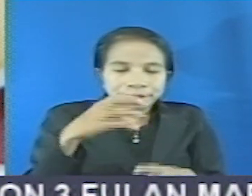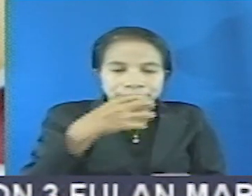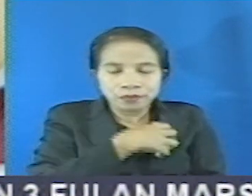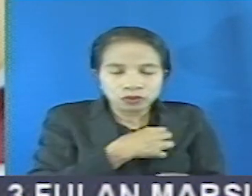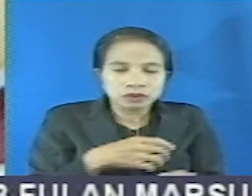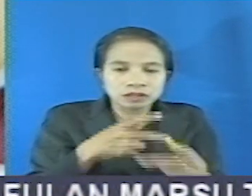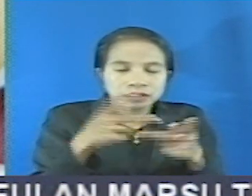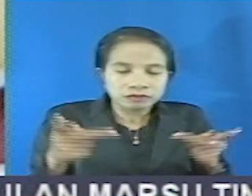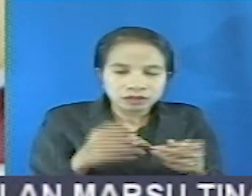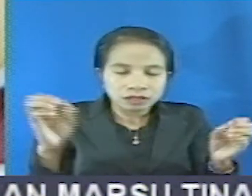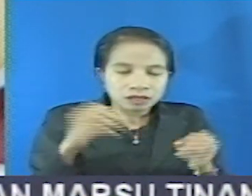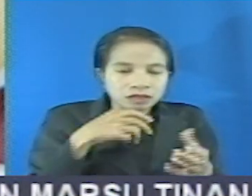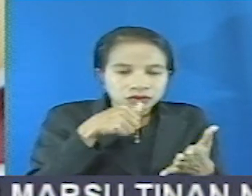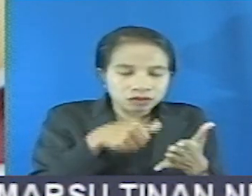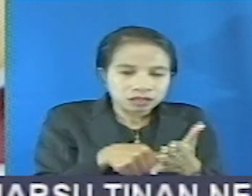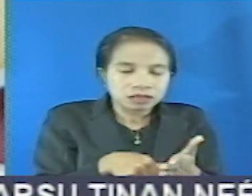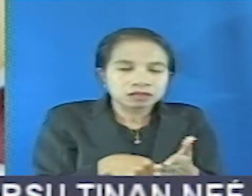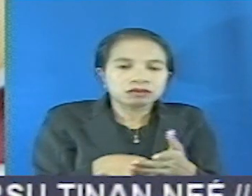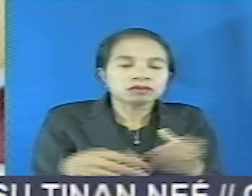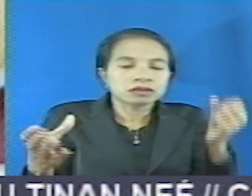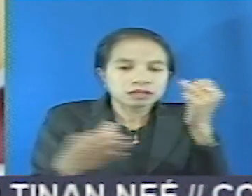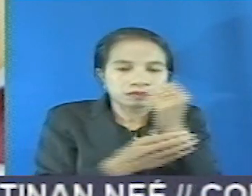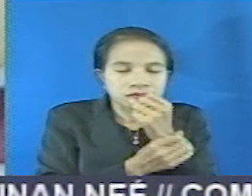la Karta Mandadu Kapturasaun.